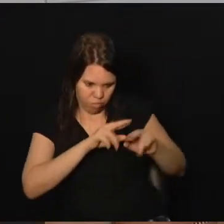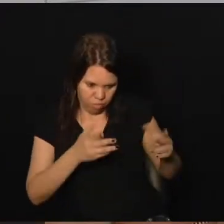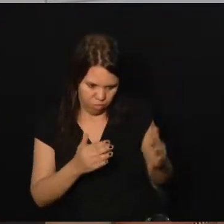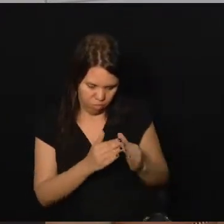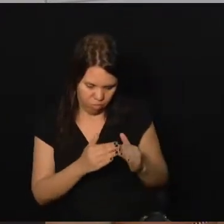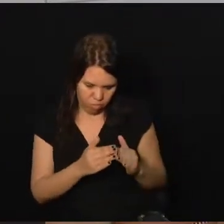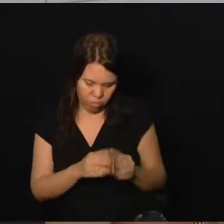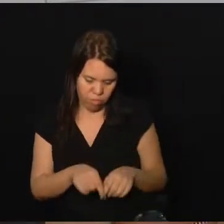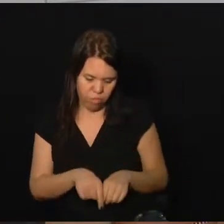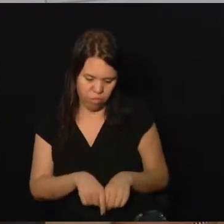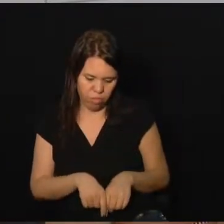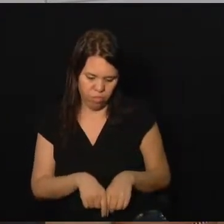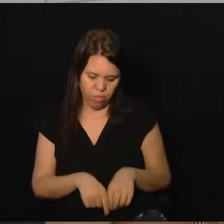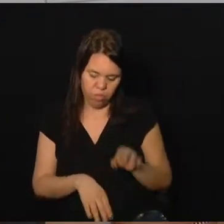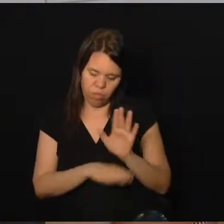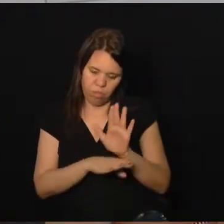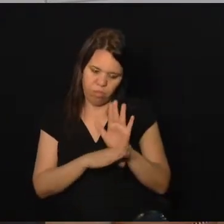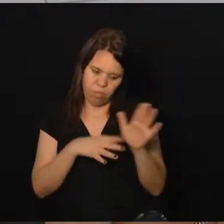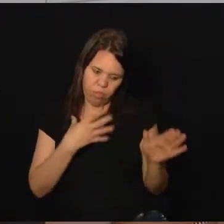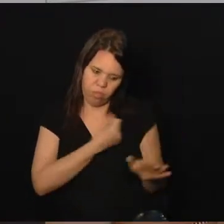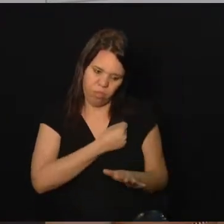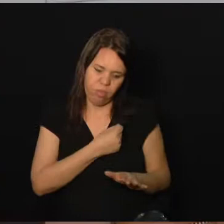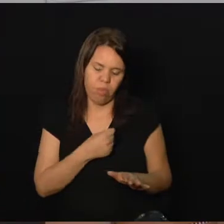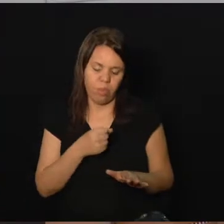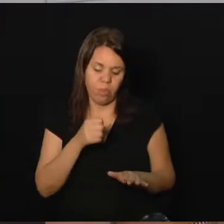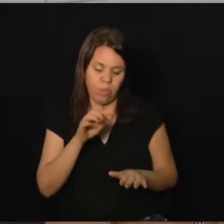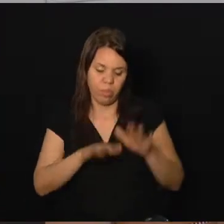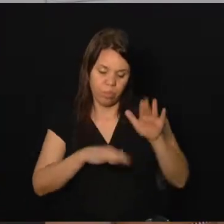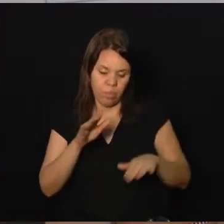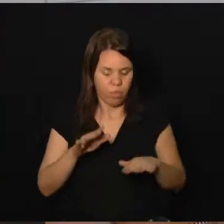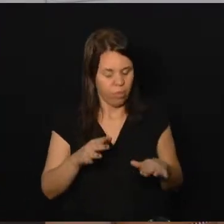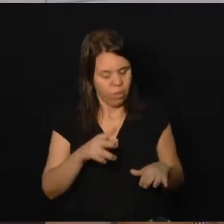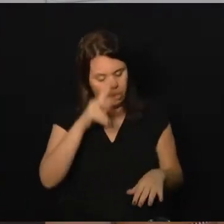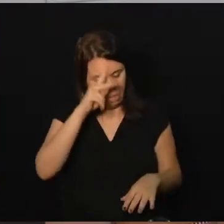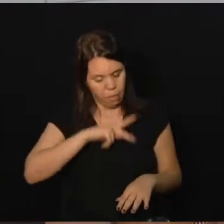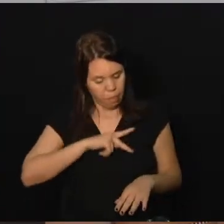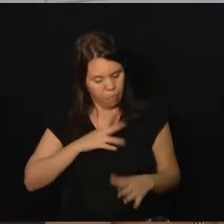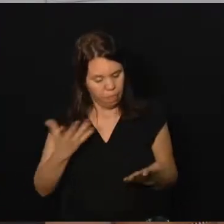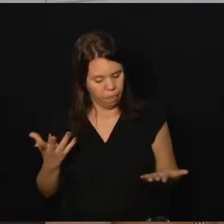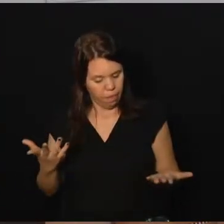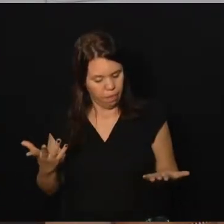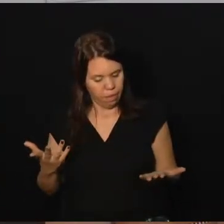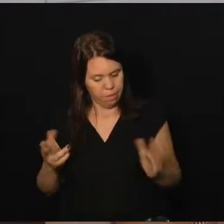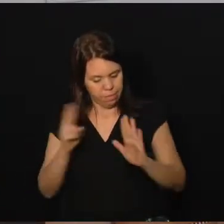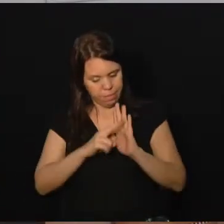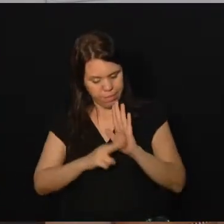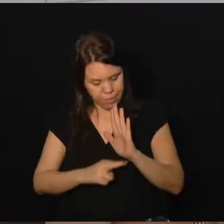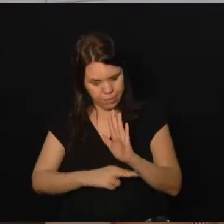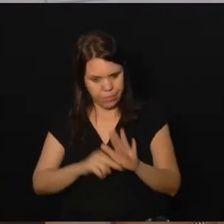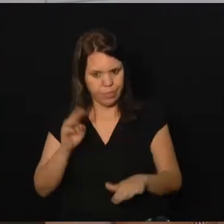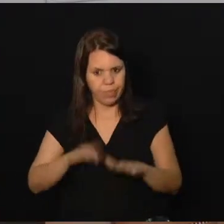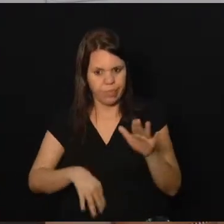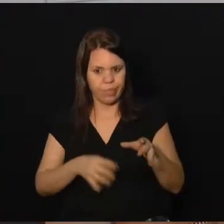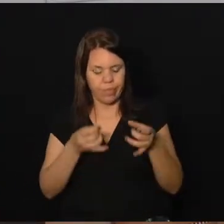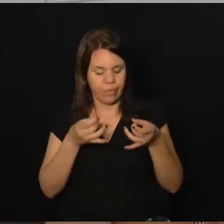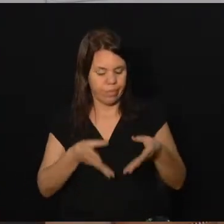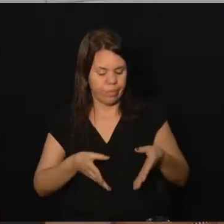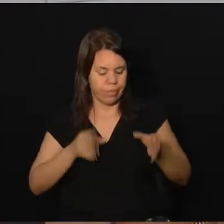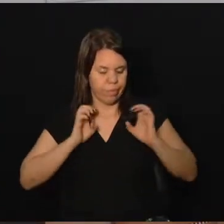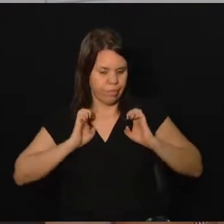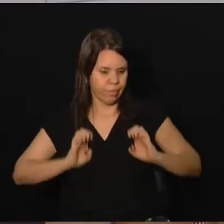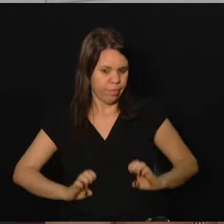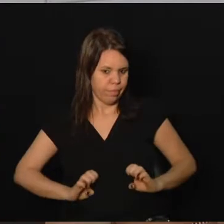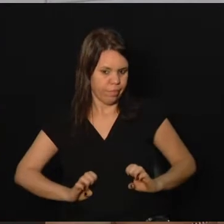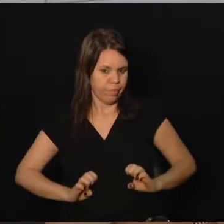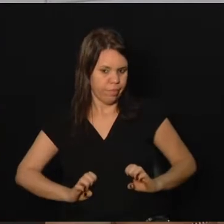o dependente. Então, muitas vezes, ele passa por cima dos seus padrões, das suas regras, da sua ética, para